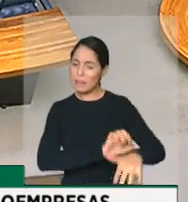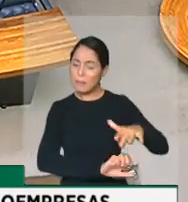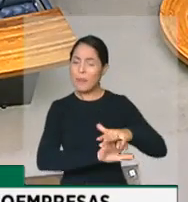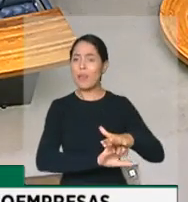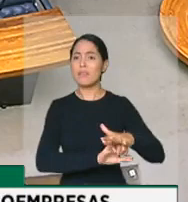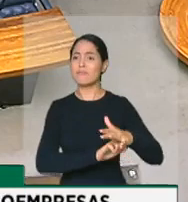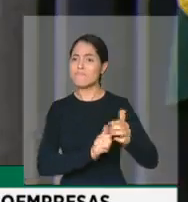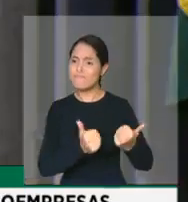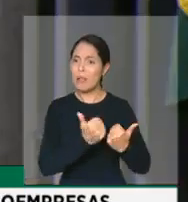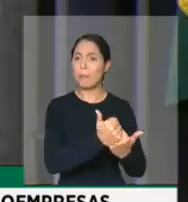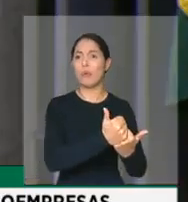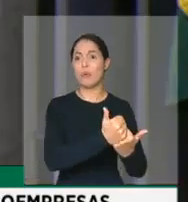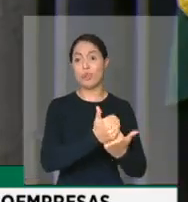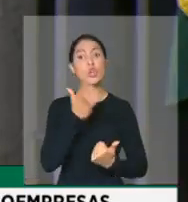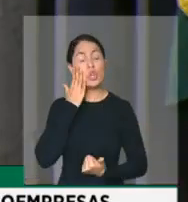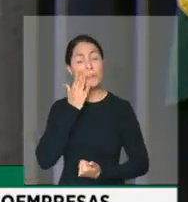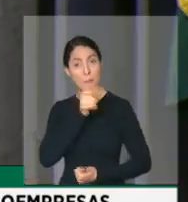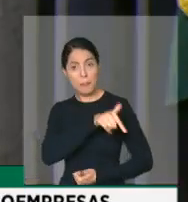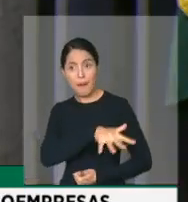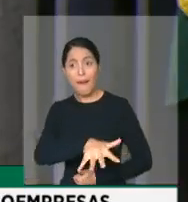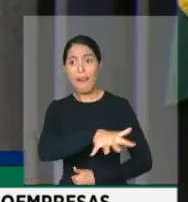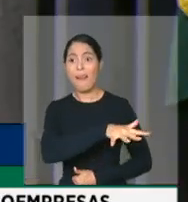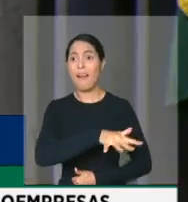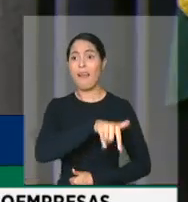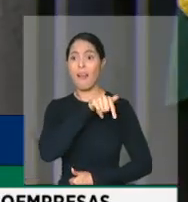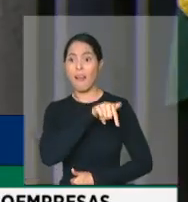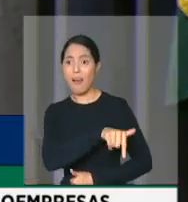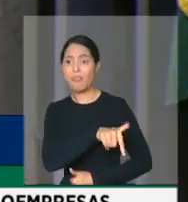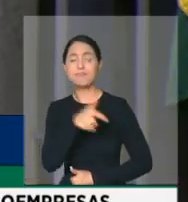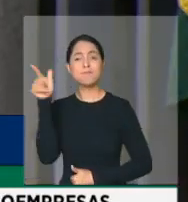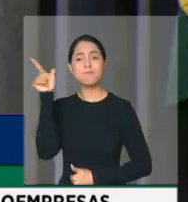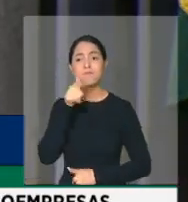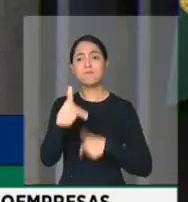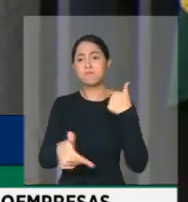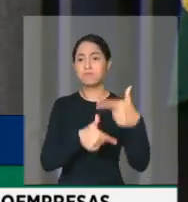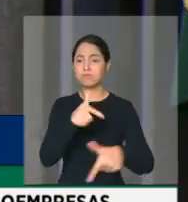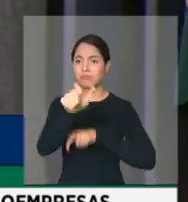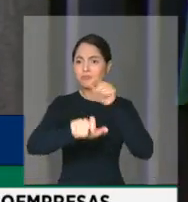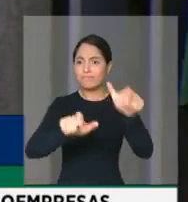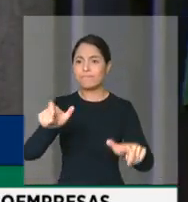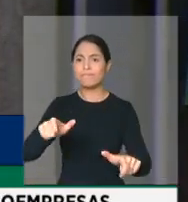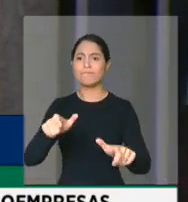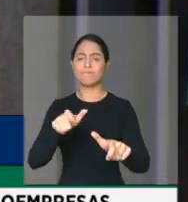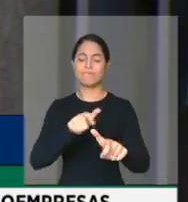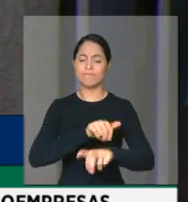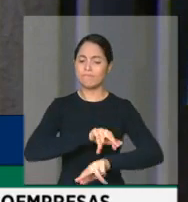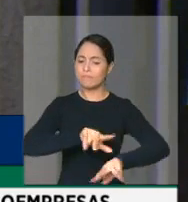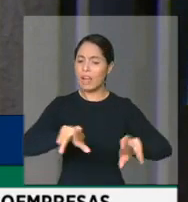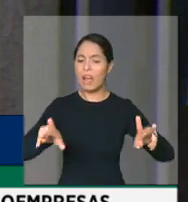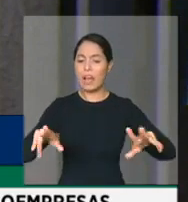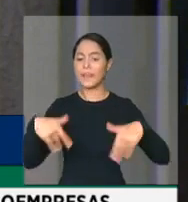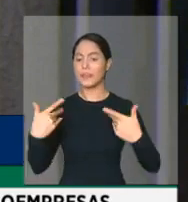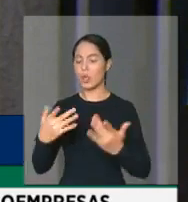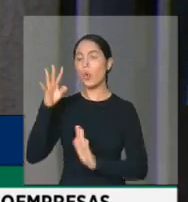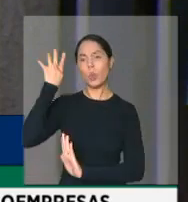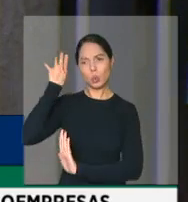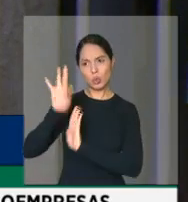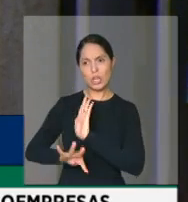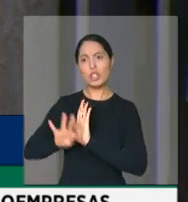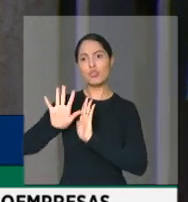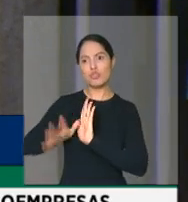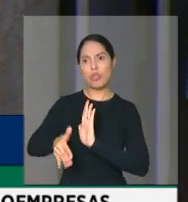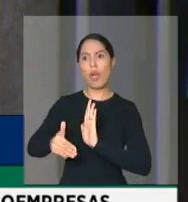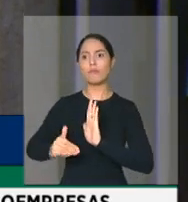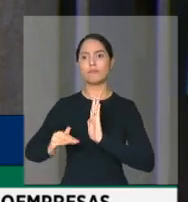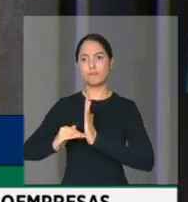pequeno empreendedor que formam os grandes geradores de empregos nesse país, e esse é um texto que veio do Senado, foi